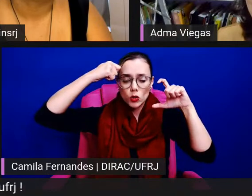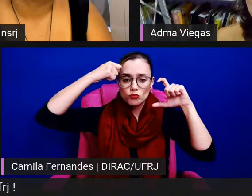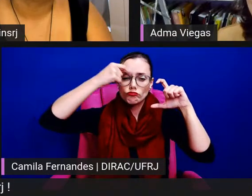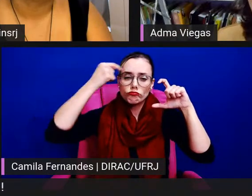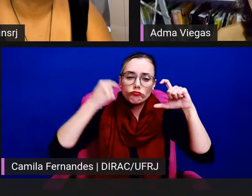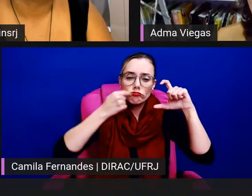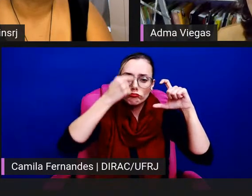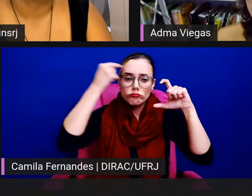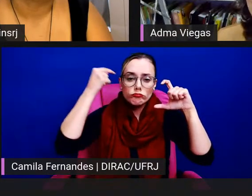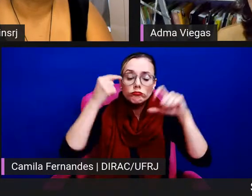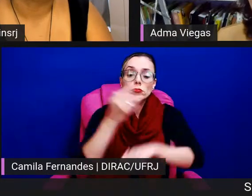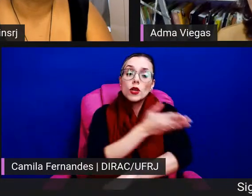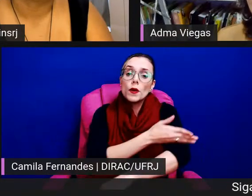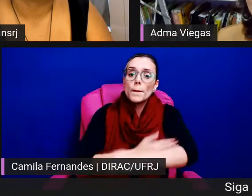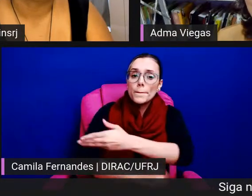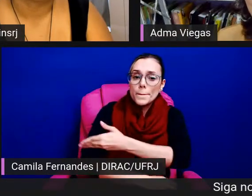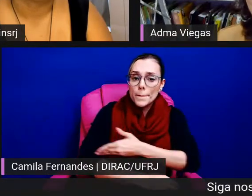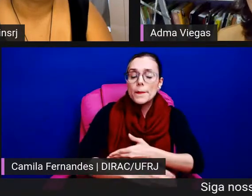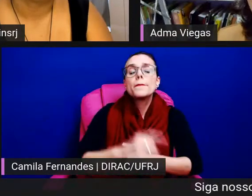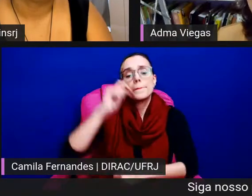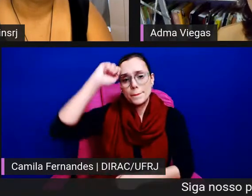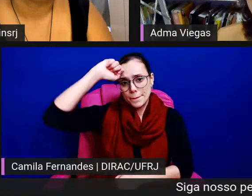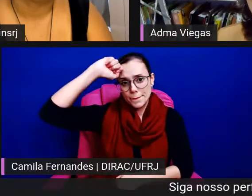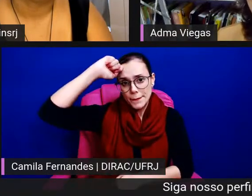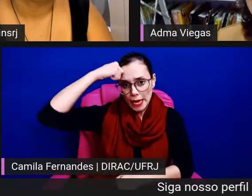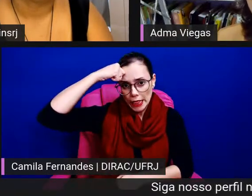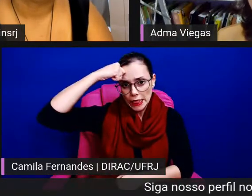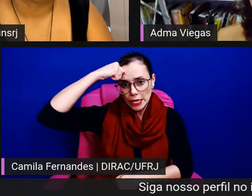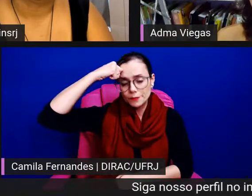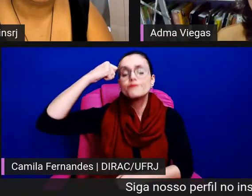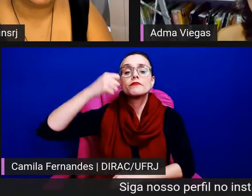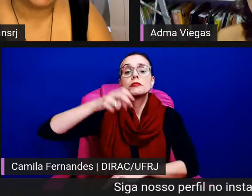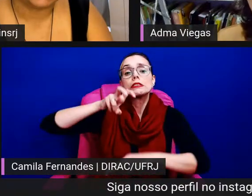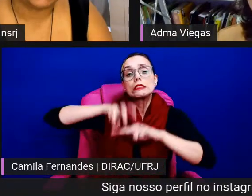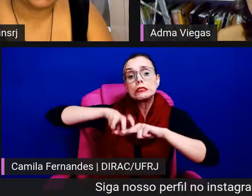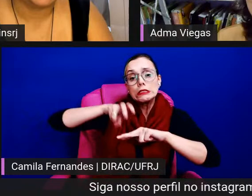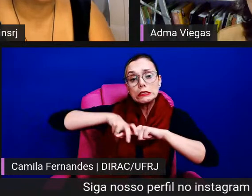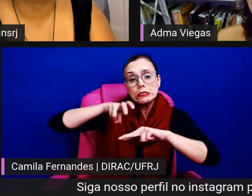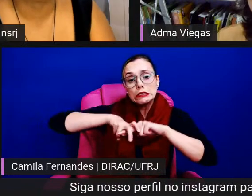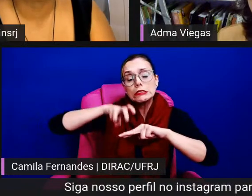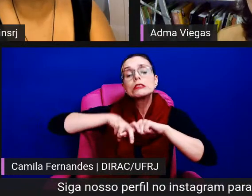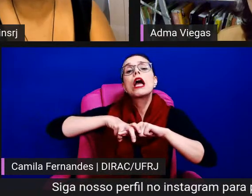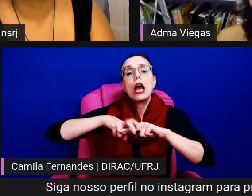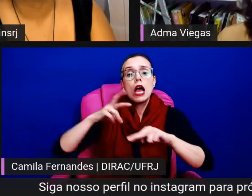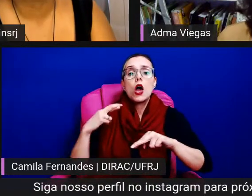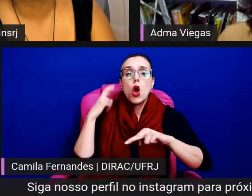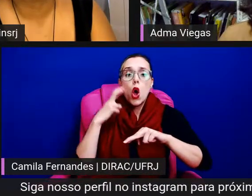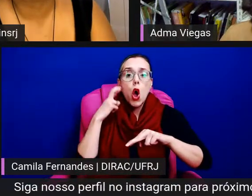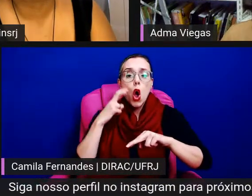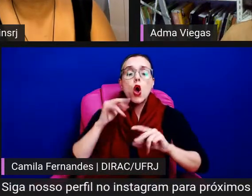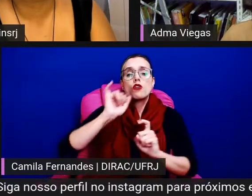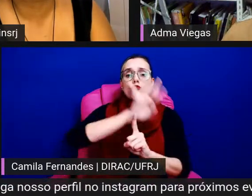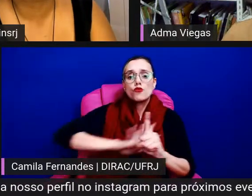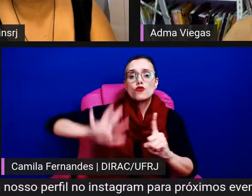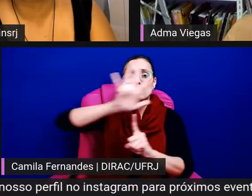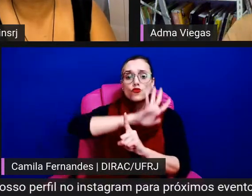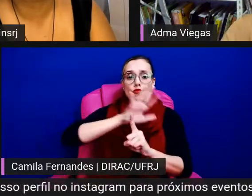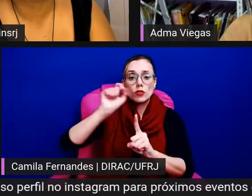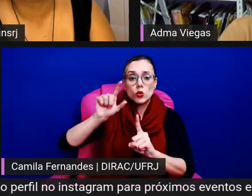de mangas longas pretas, sentada em uma cadeira rosa e fundo azul